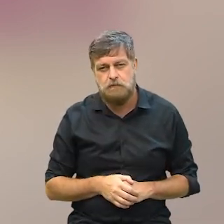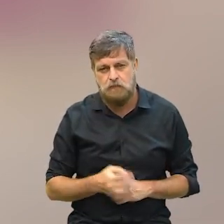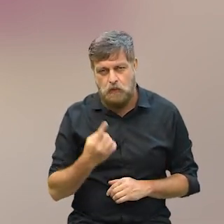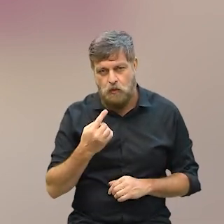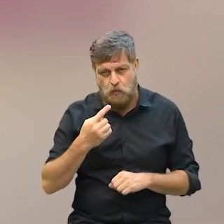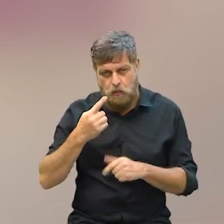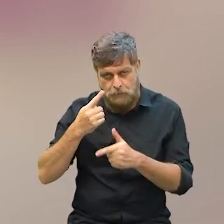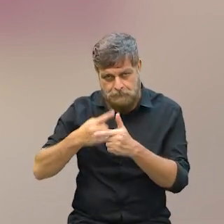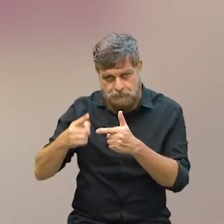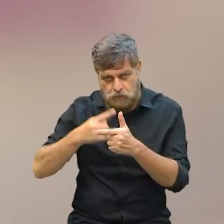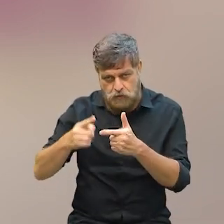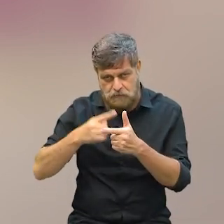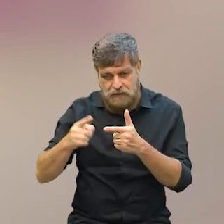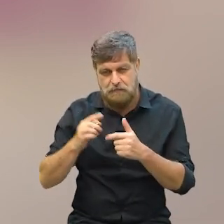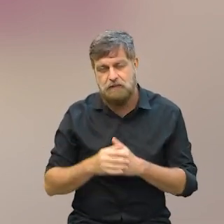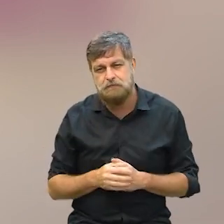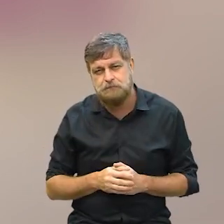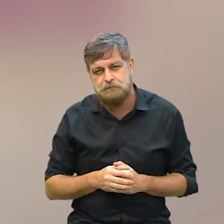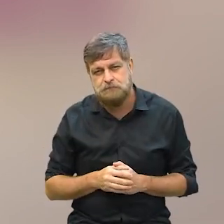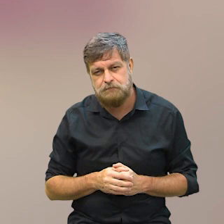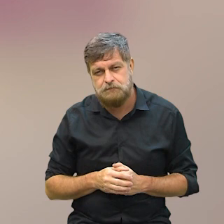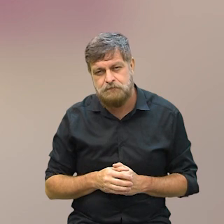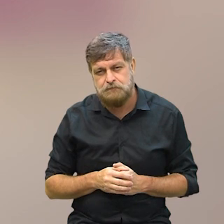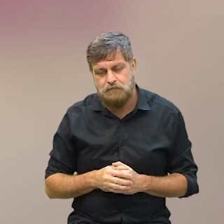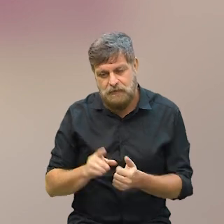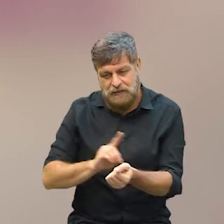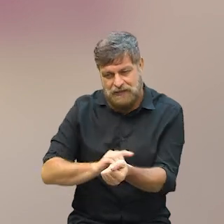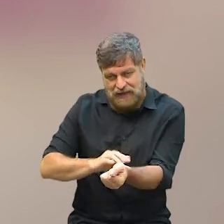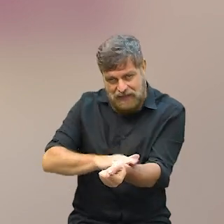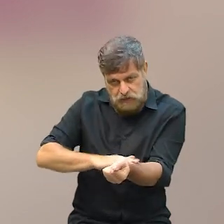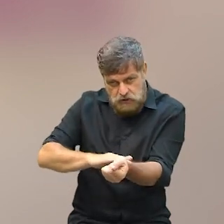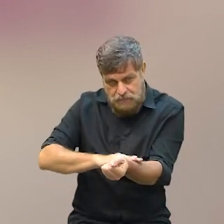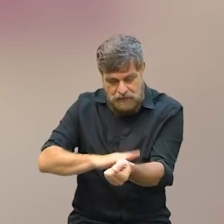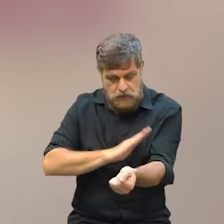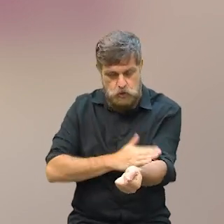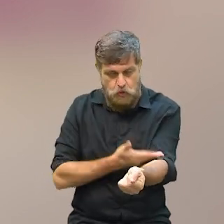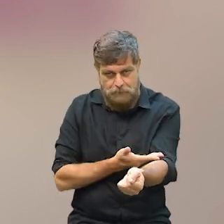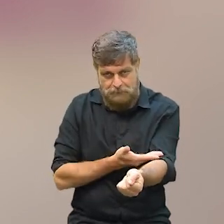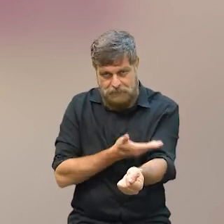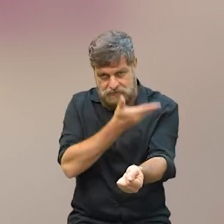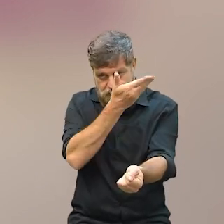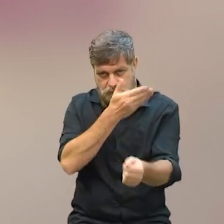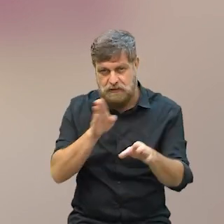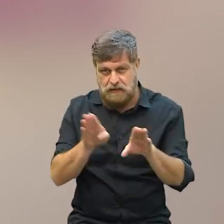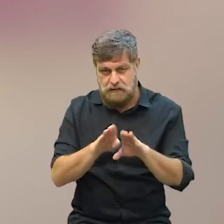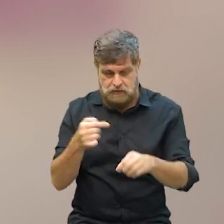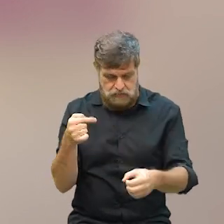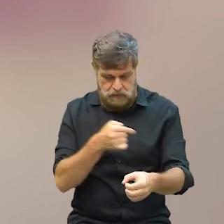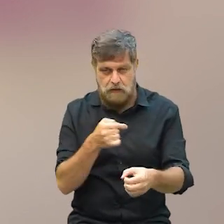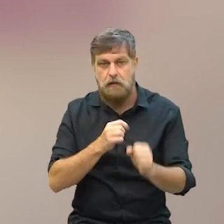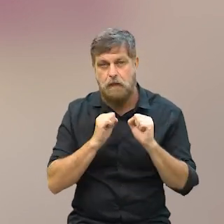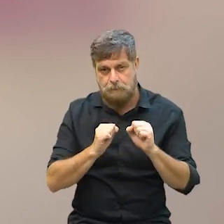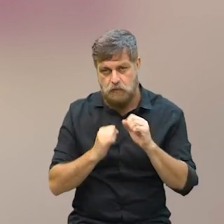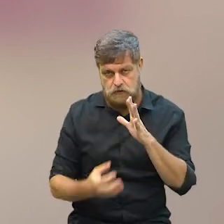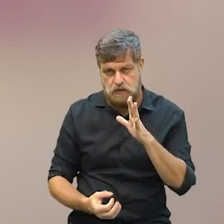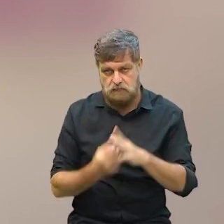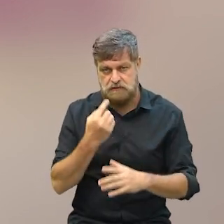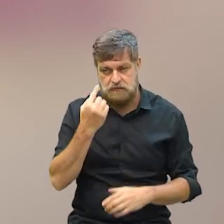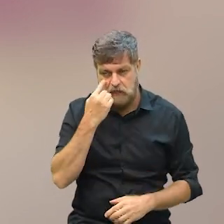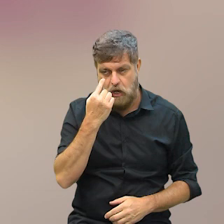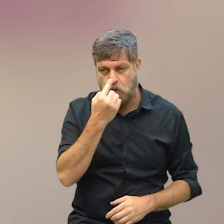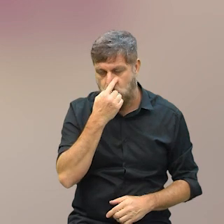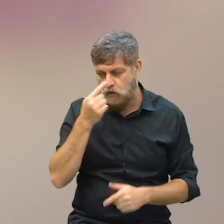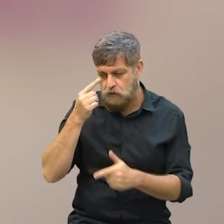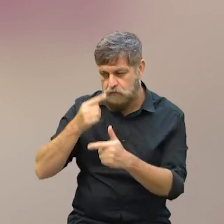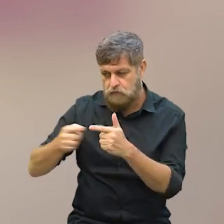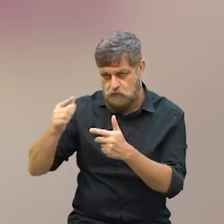um problema, né, com a diabetes, né, com a pressão alta, que também a pressão alta causa problemas no fundo do olho,